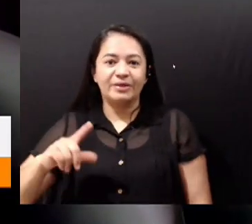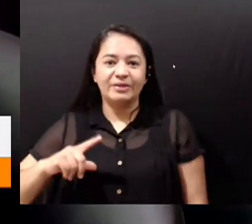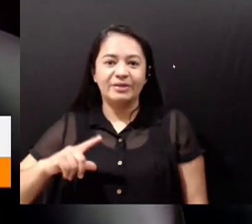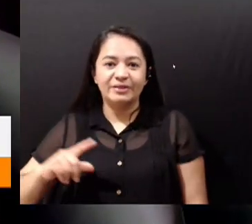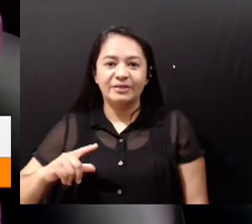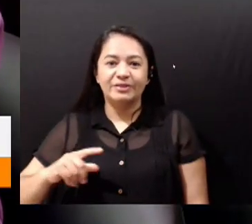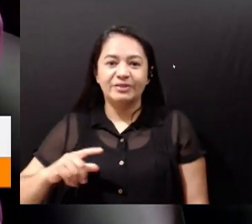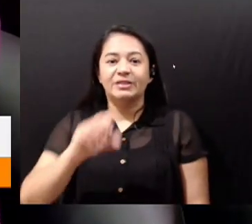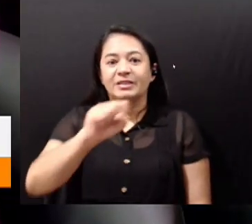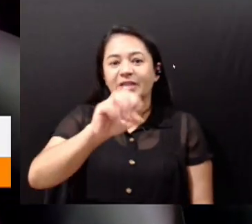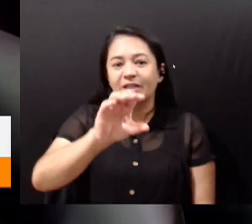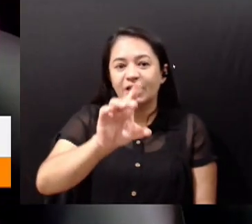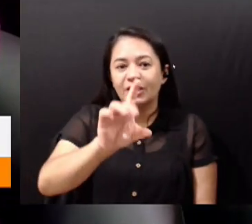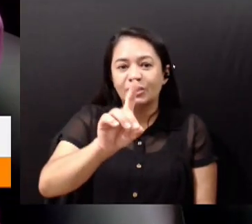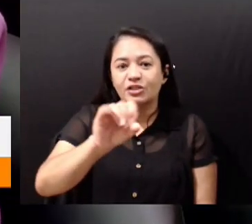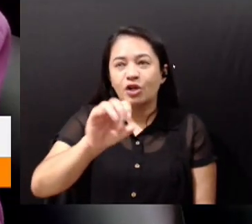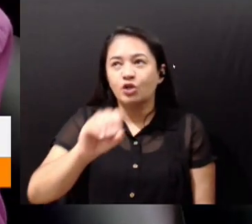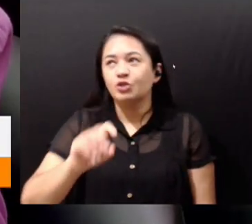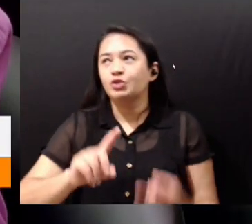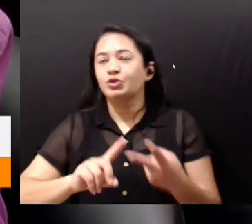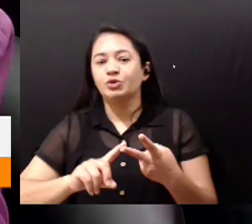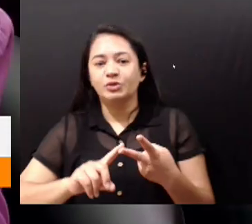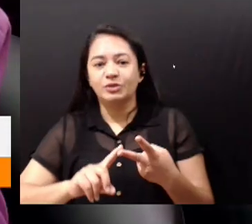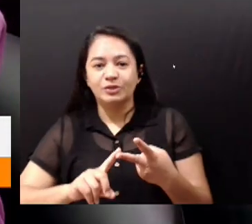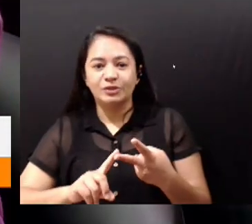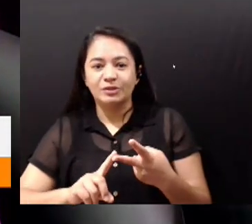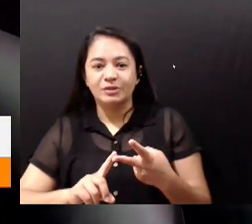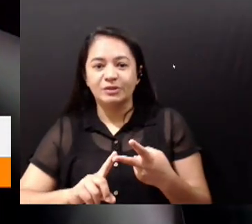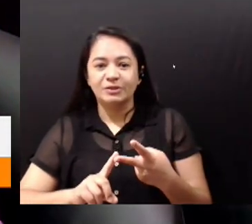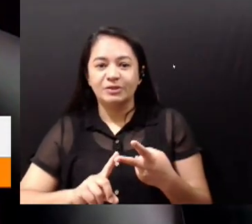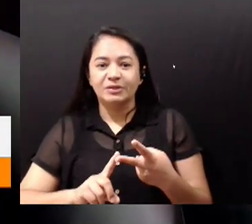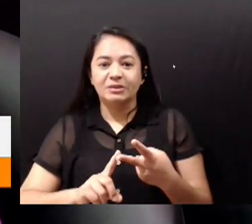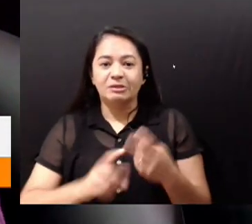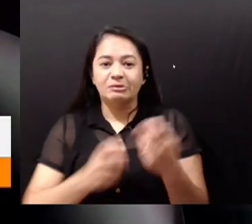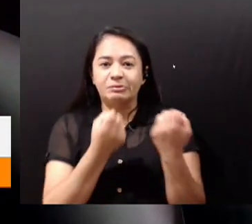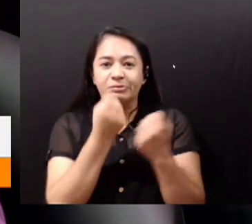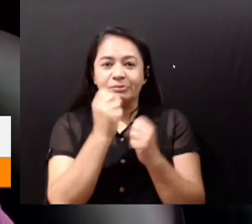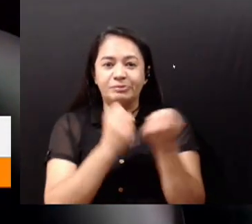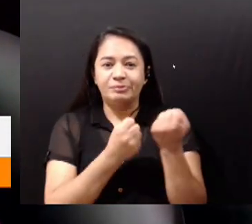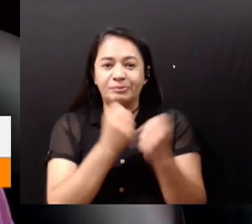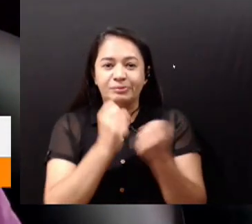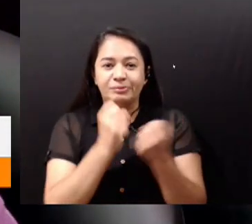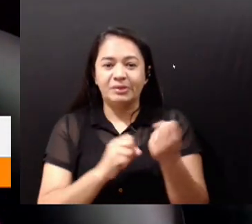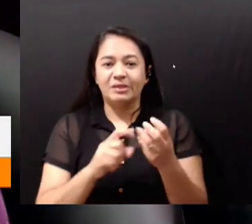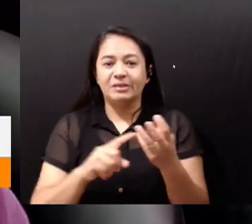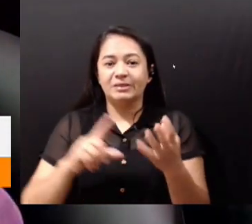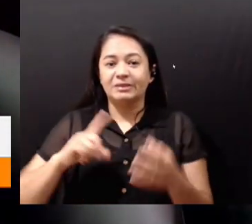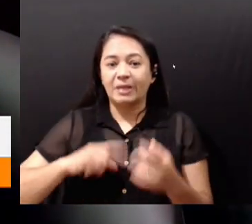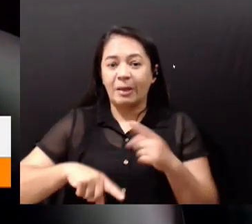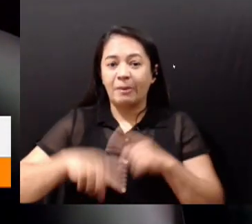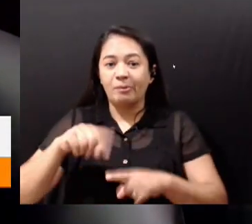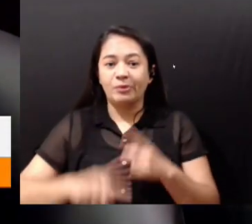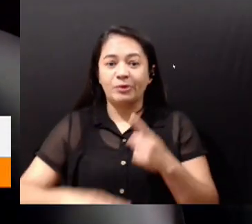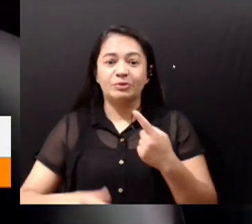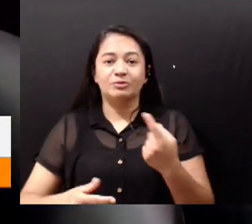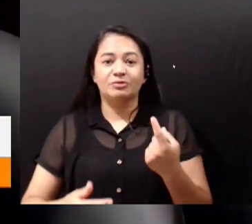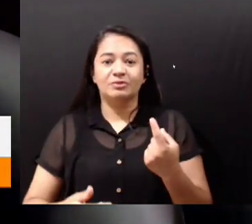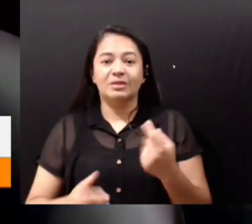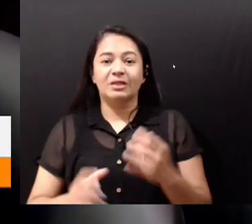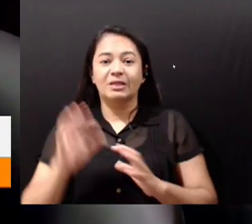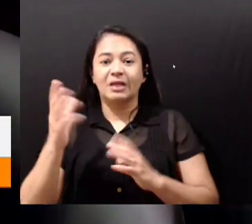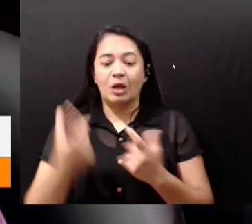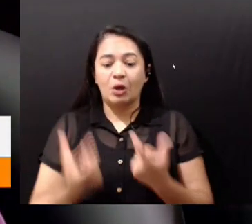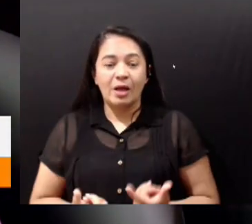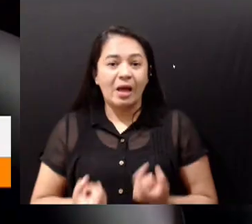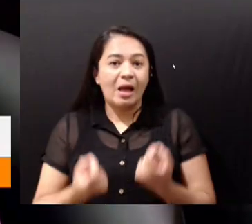que é sal, às vezes é extremamente ultraprocessado, às vezes tem produtos ali que causam câncer. Olha